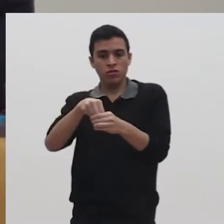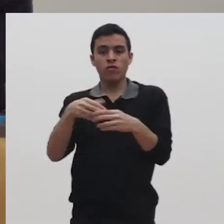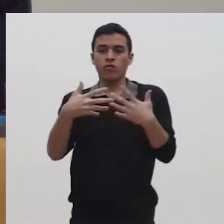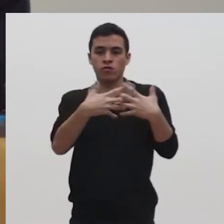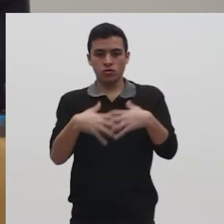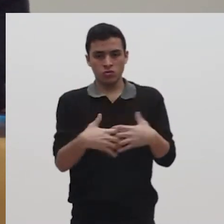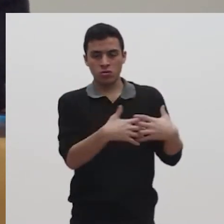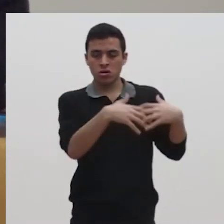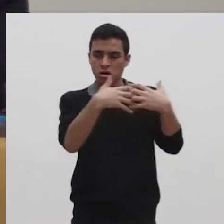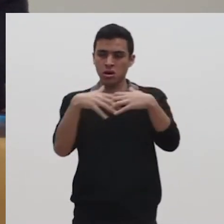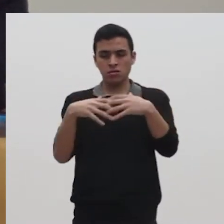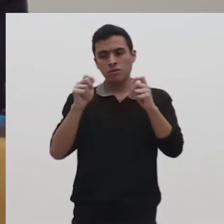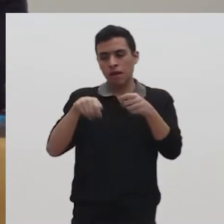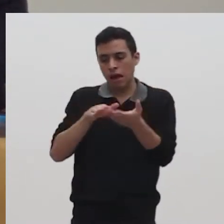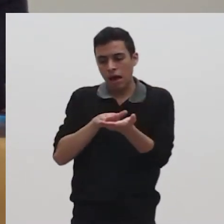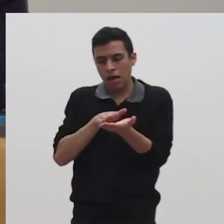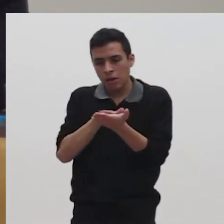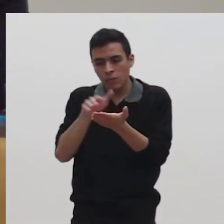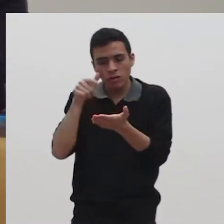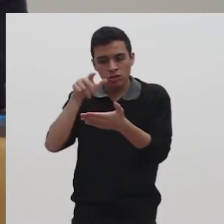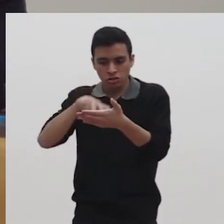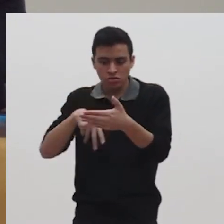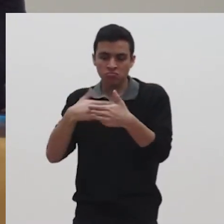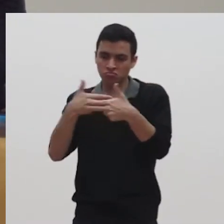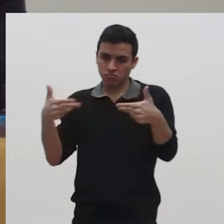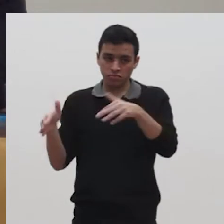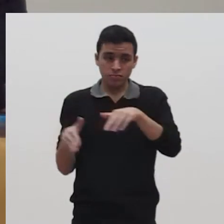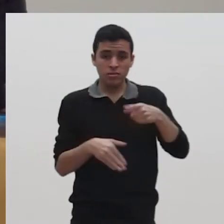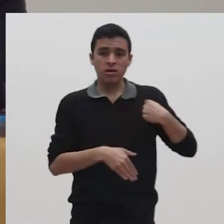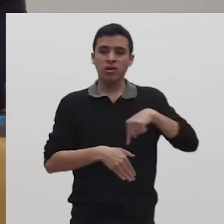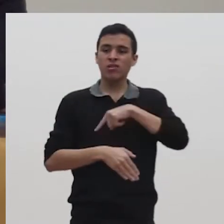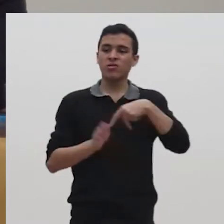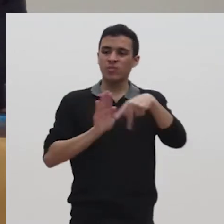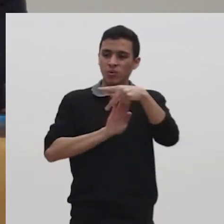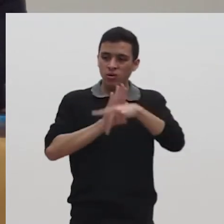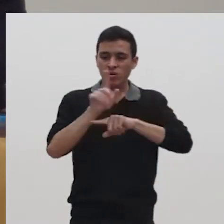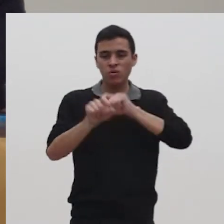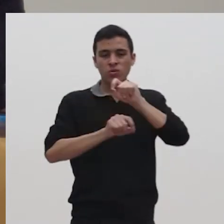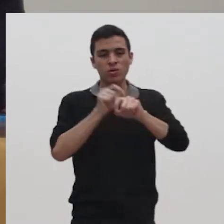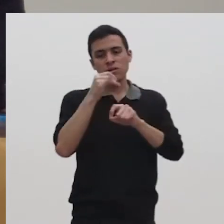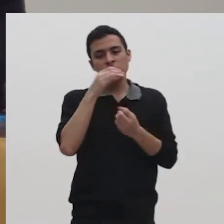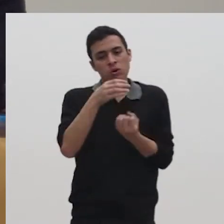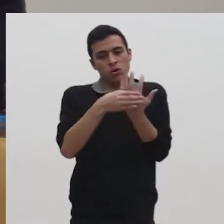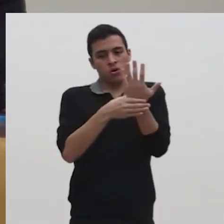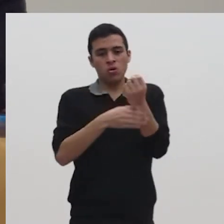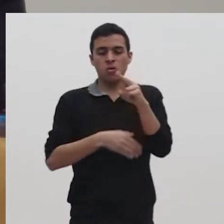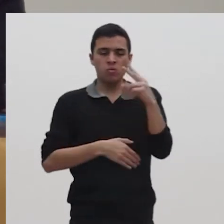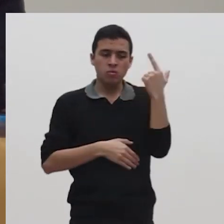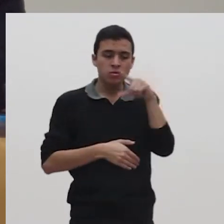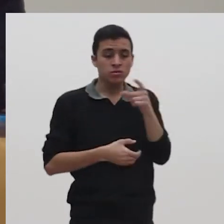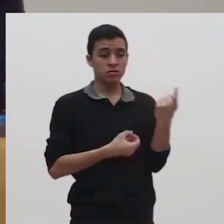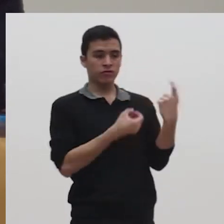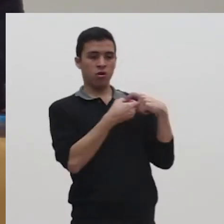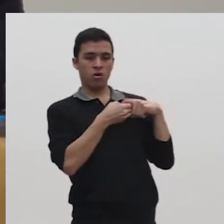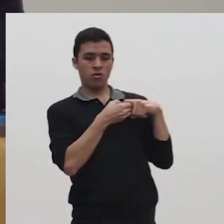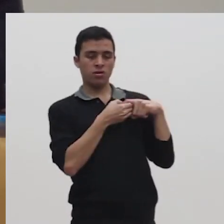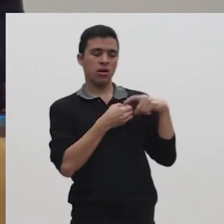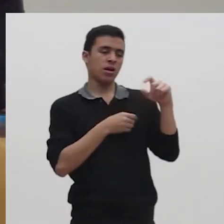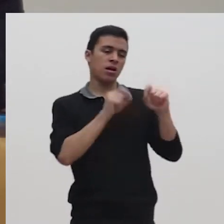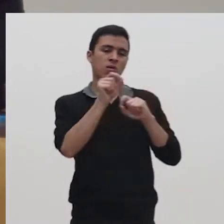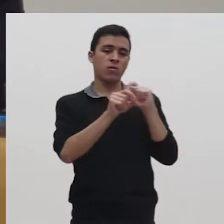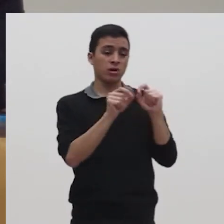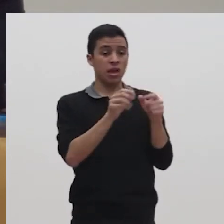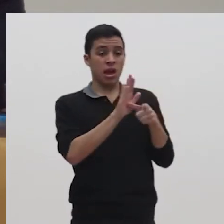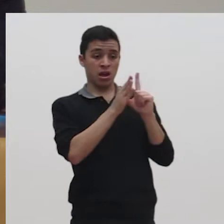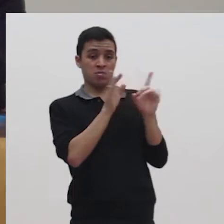né? Então, a nossa proposta é criar, quer dizer, ou resgatar, na verdade, porque não vamos criar, resgatar o que